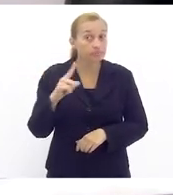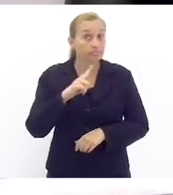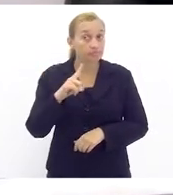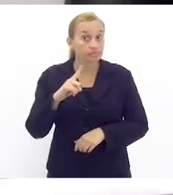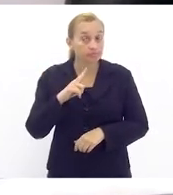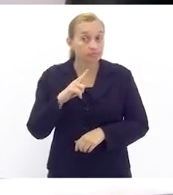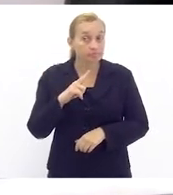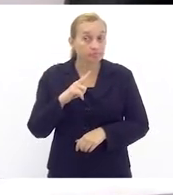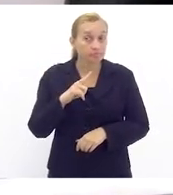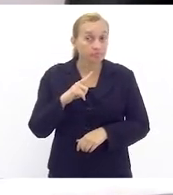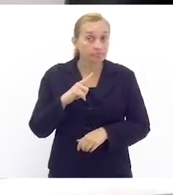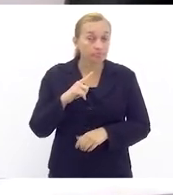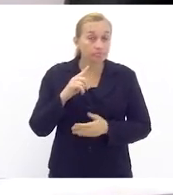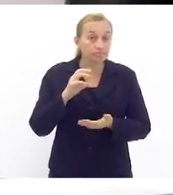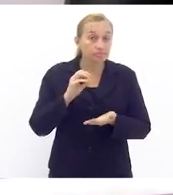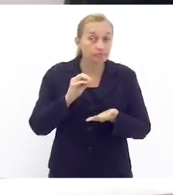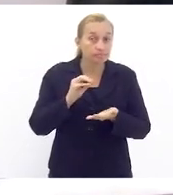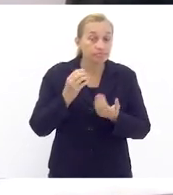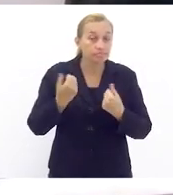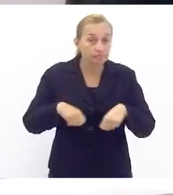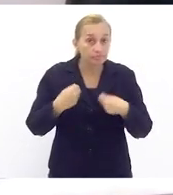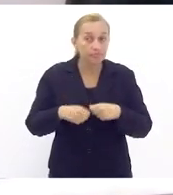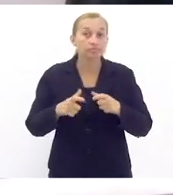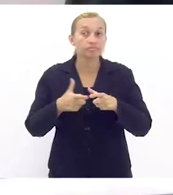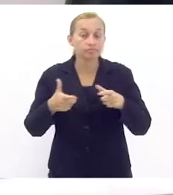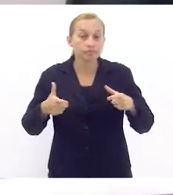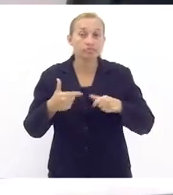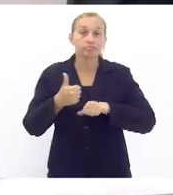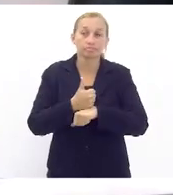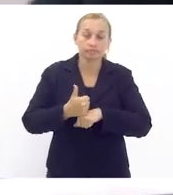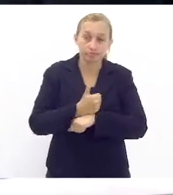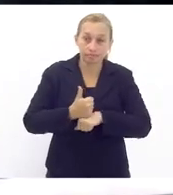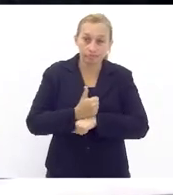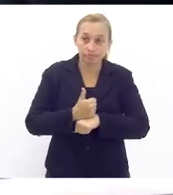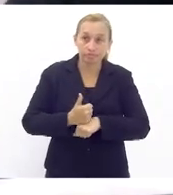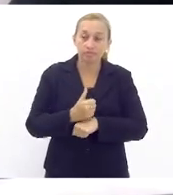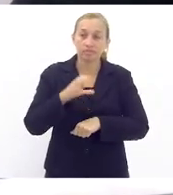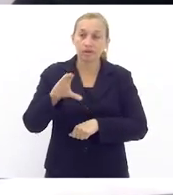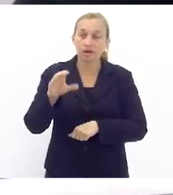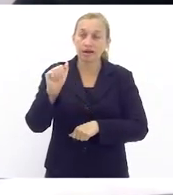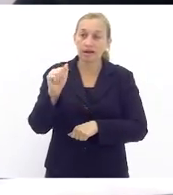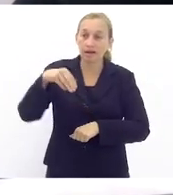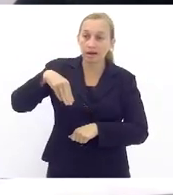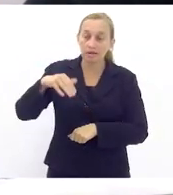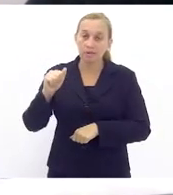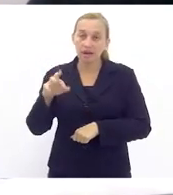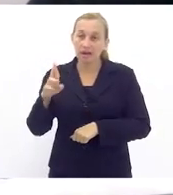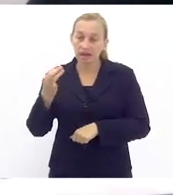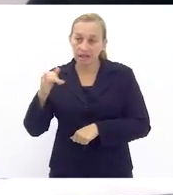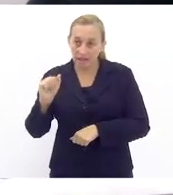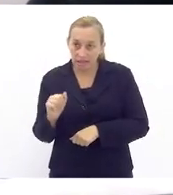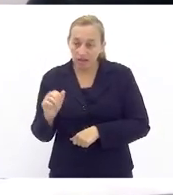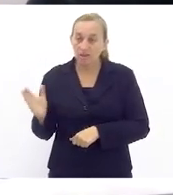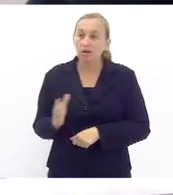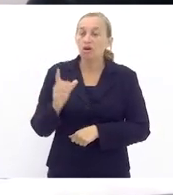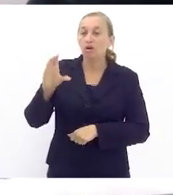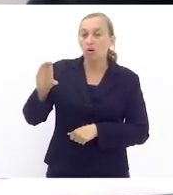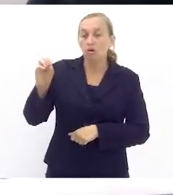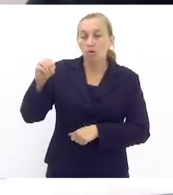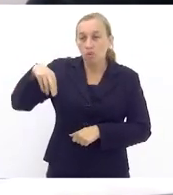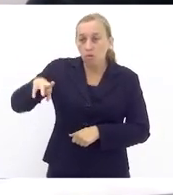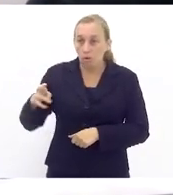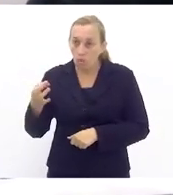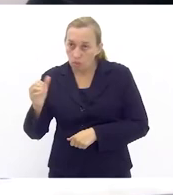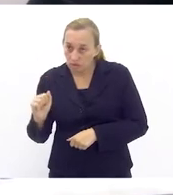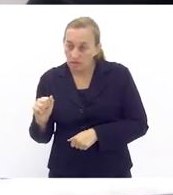uma descontinuidade muito grande é a camareira é importante contra a regra é importante o iluminador é